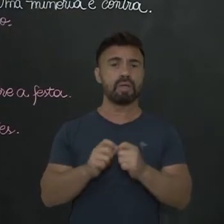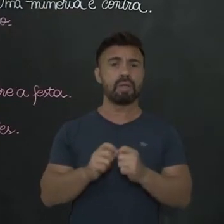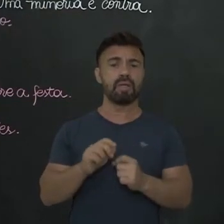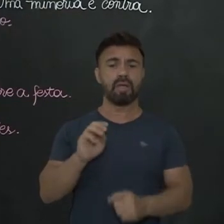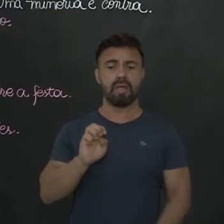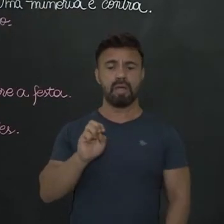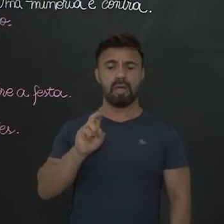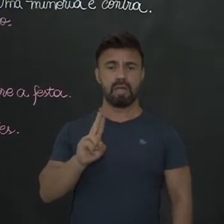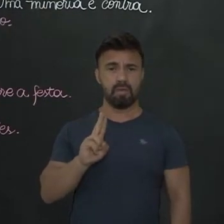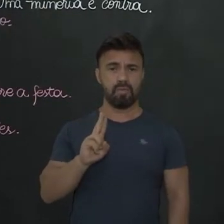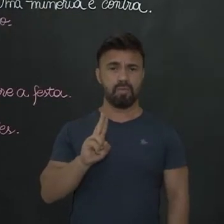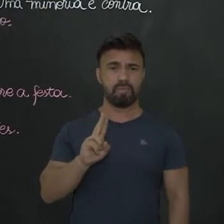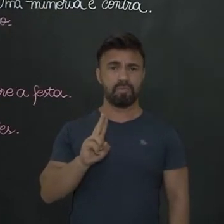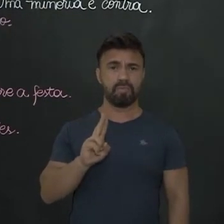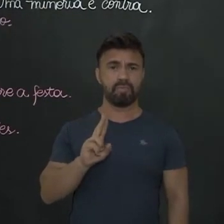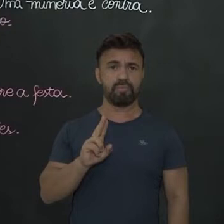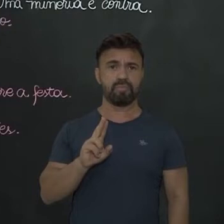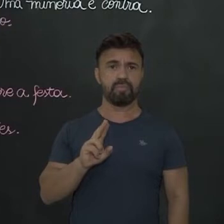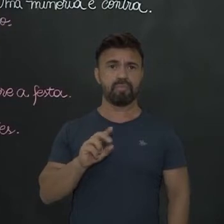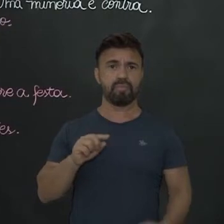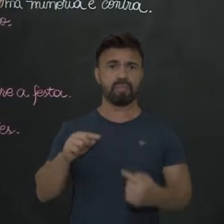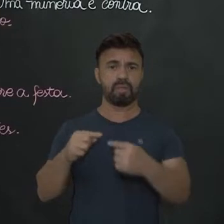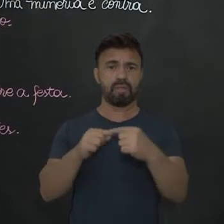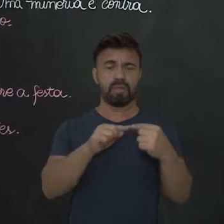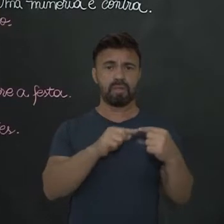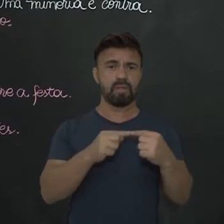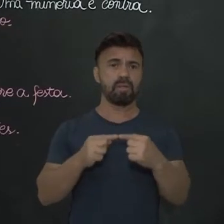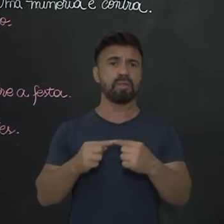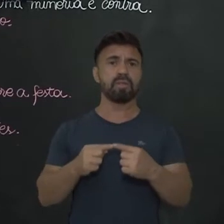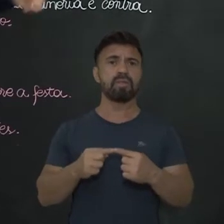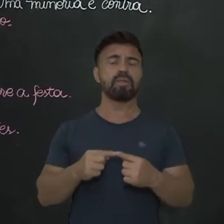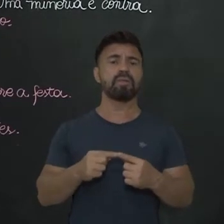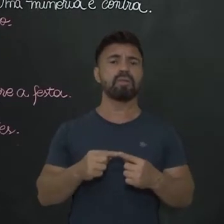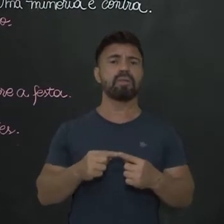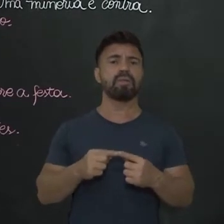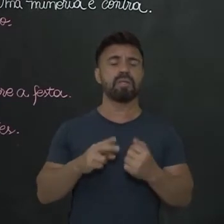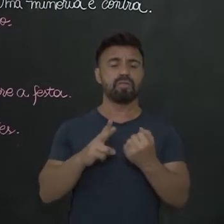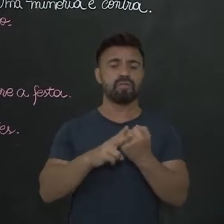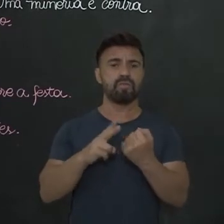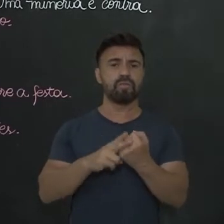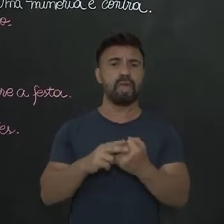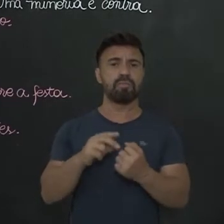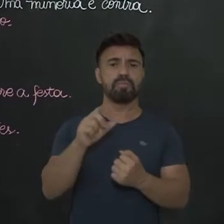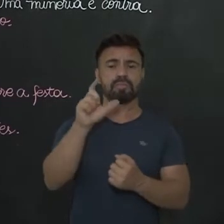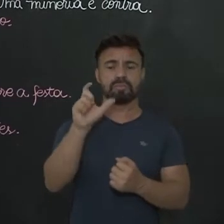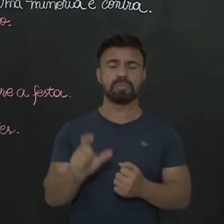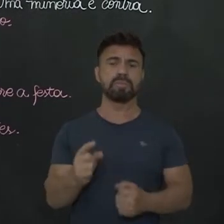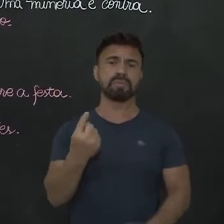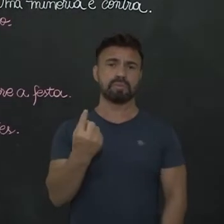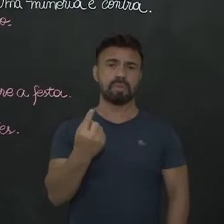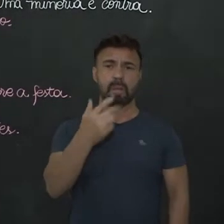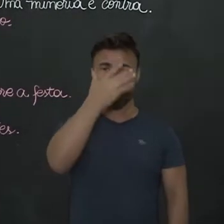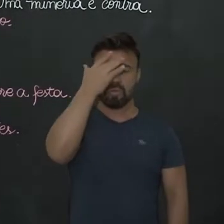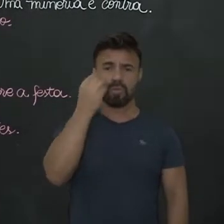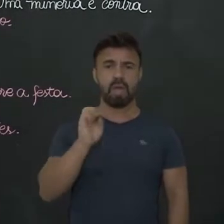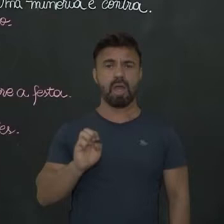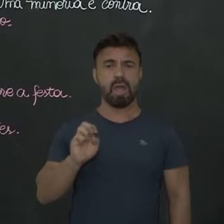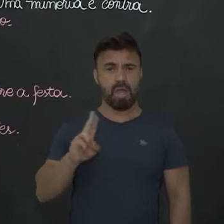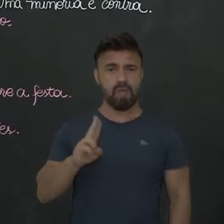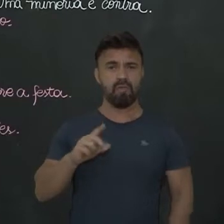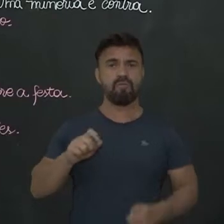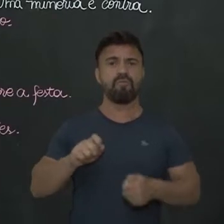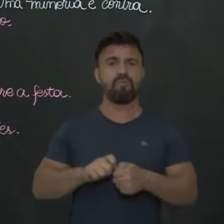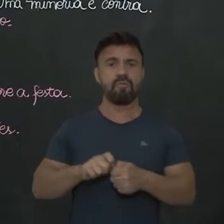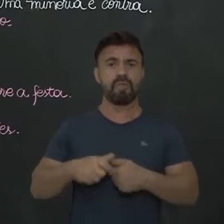o pronome eu. Então, há essa relação de concordância, por isso que o verbo está no singular, na primeira pessoa.